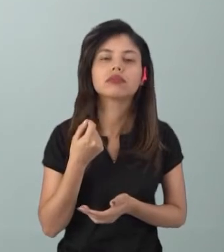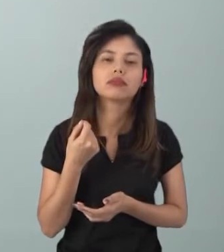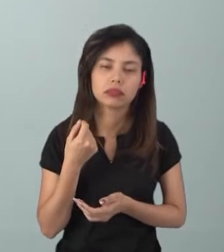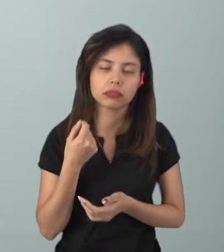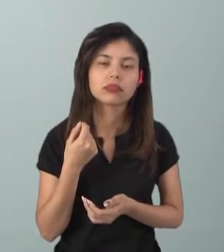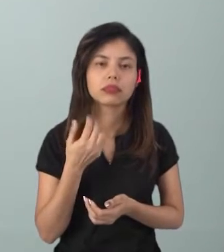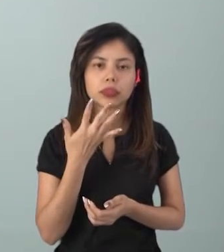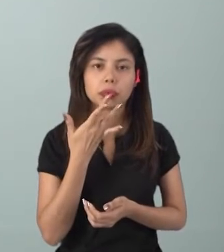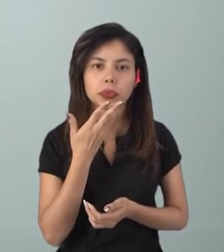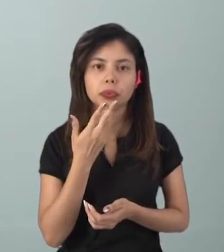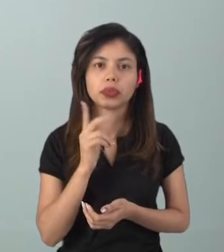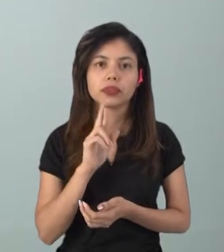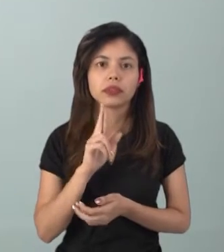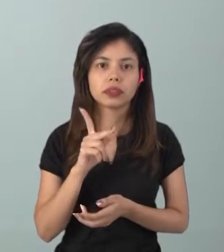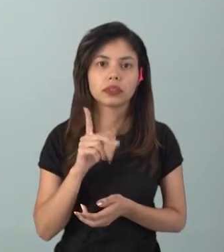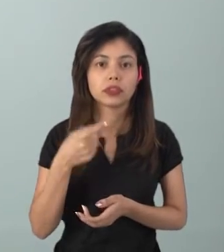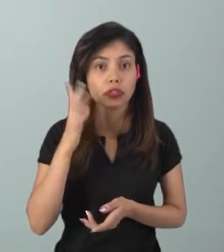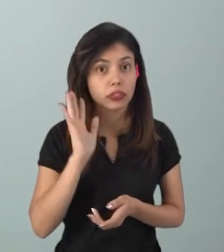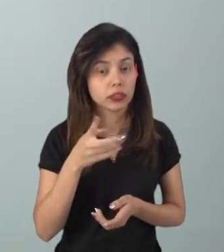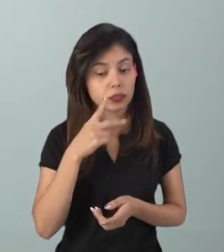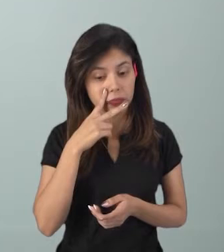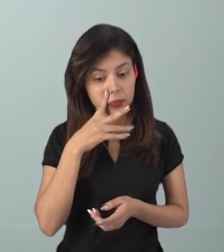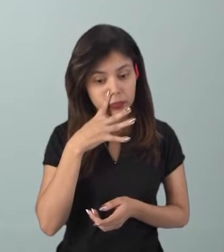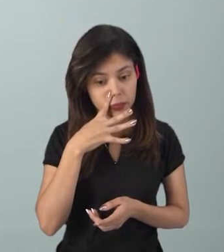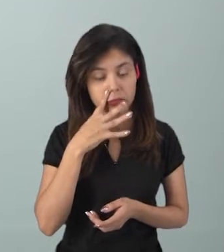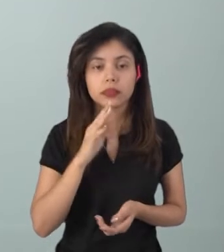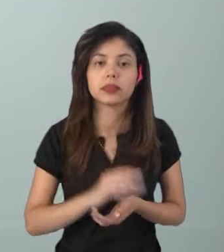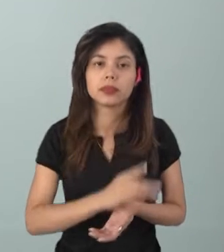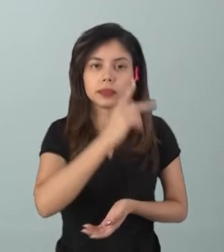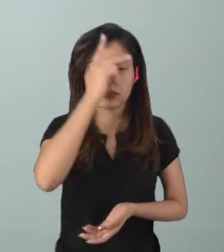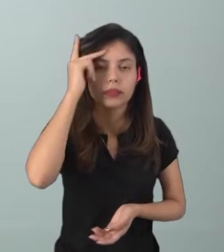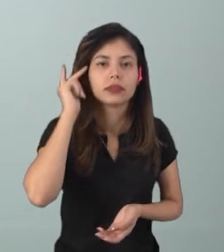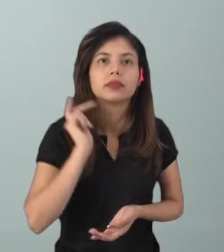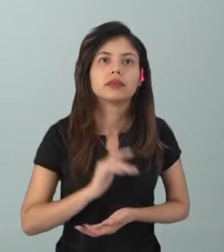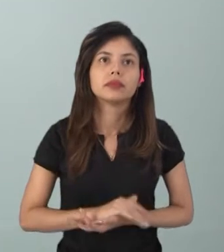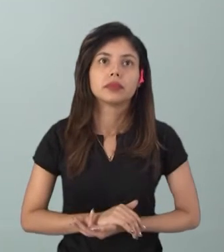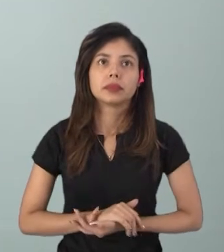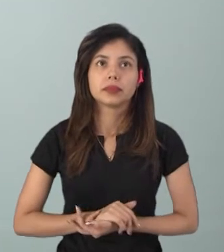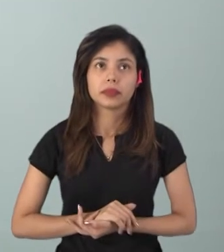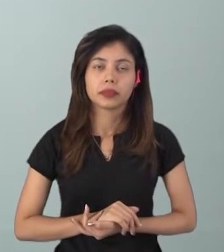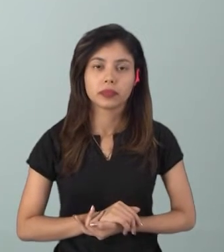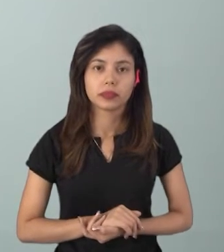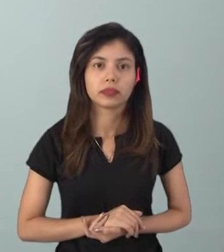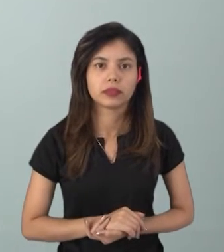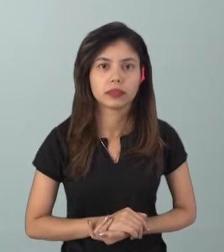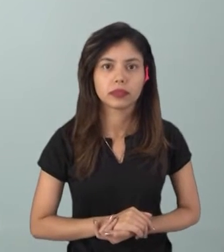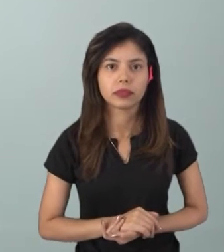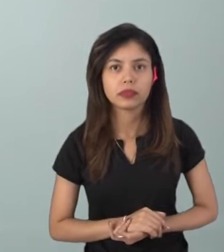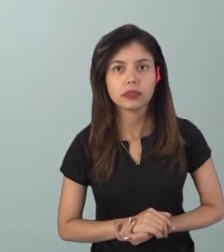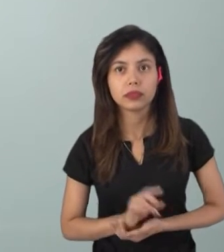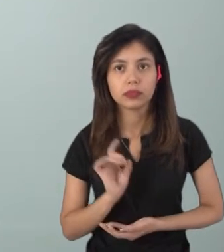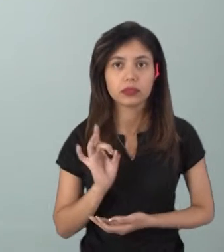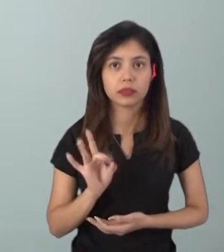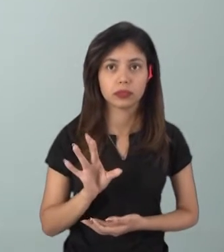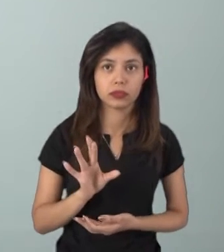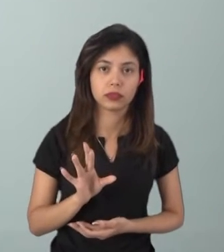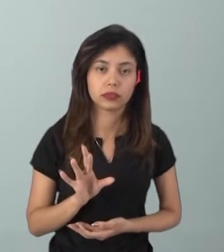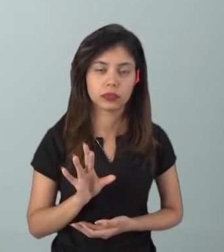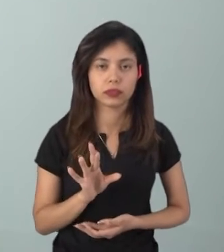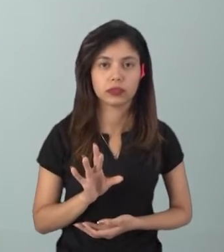totalmente diferente, já para atrair o consumidor, né? Não é mais apenas o